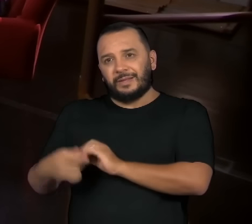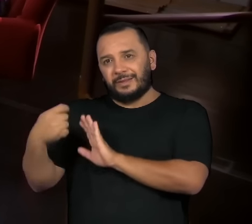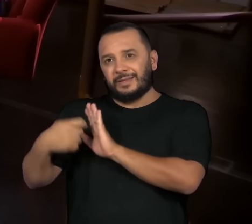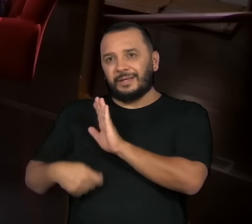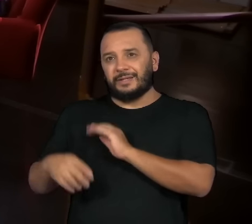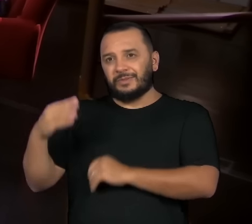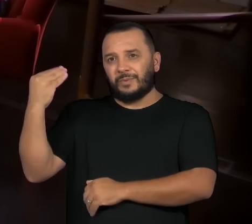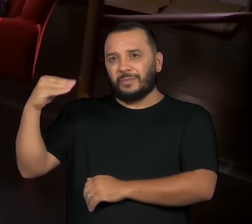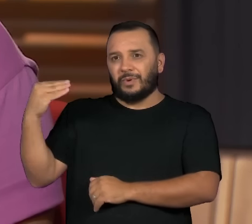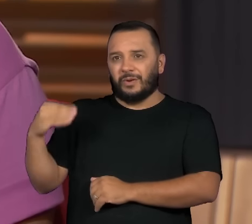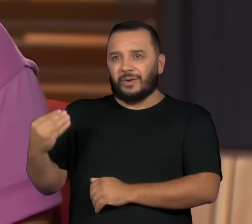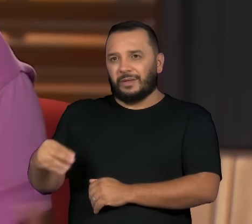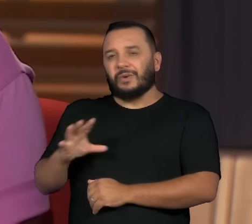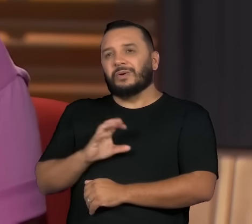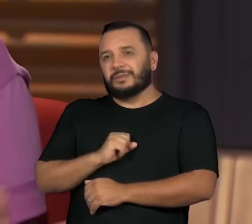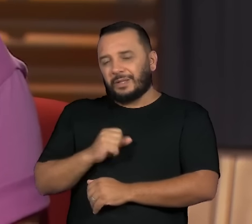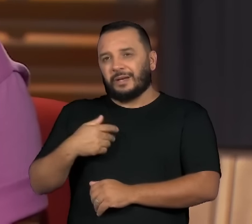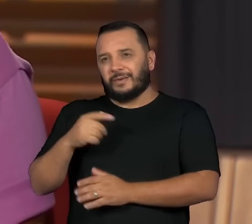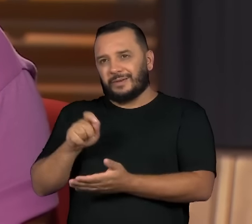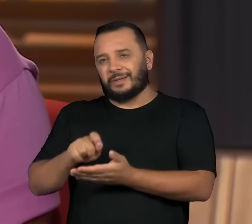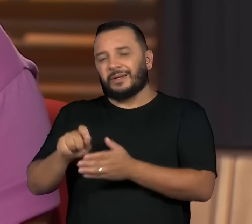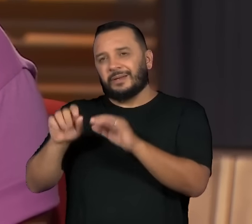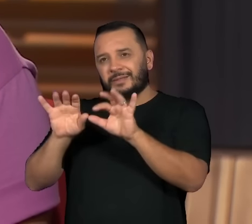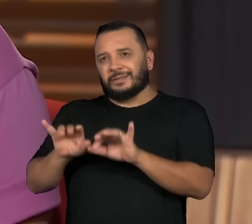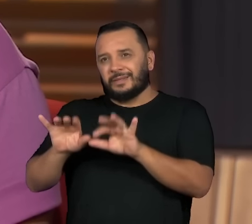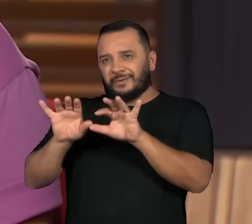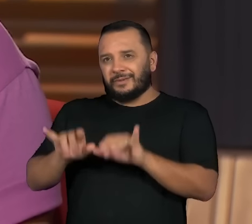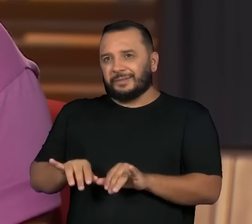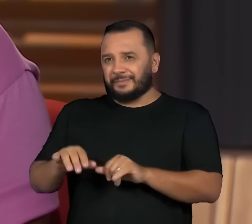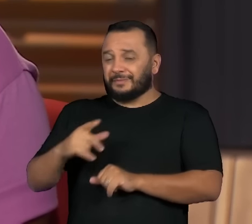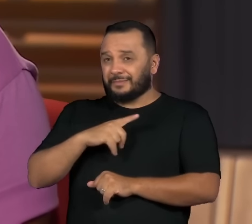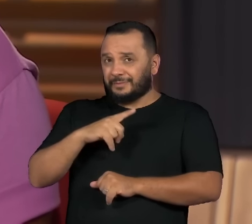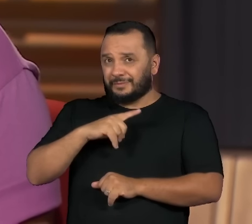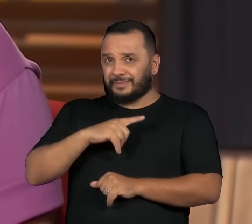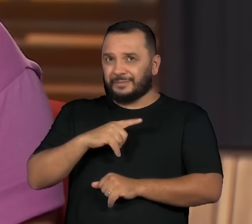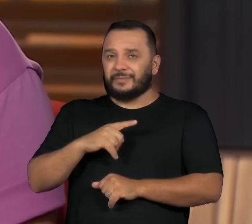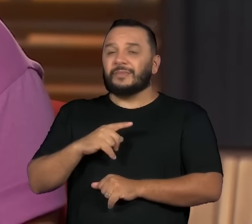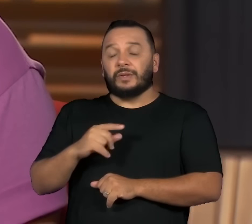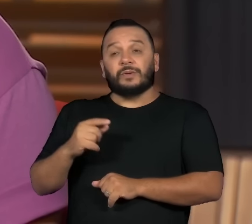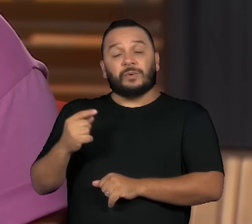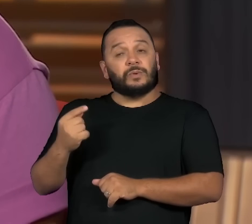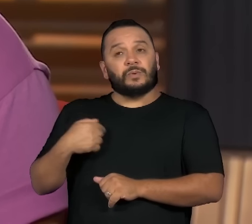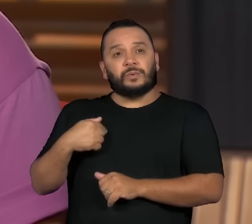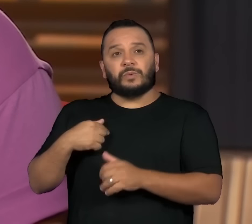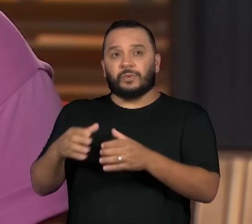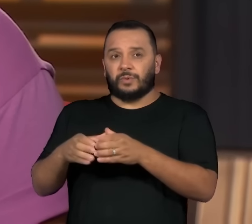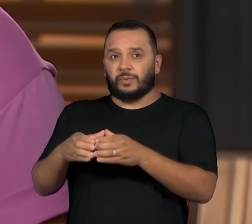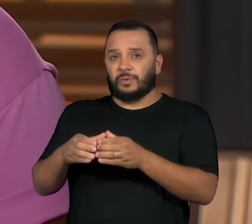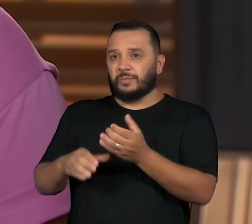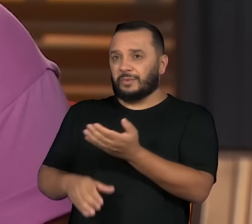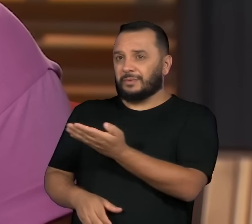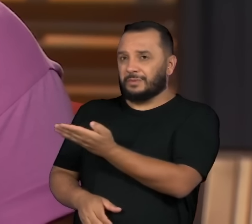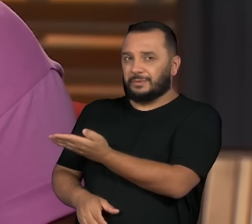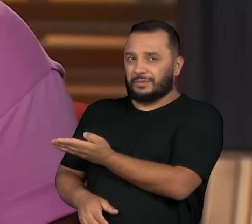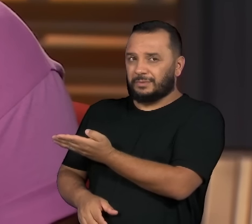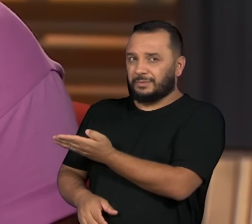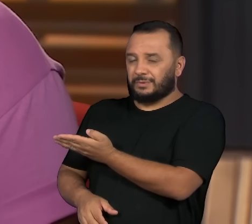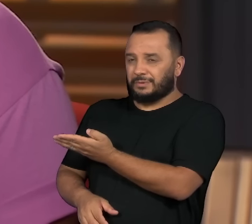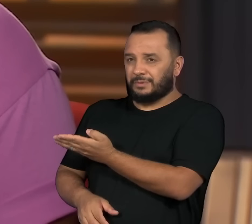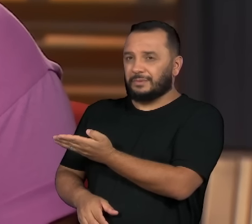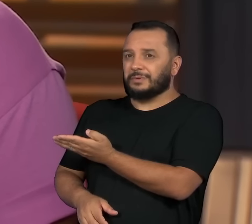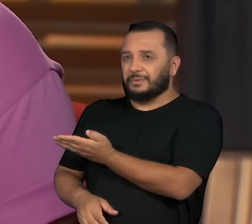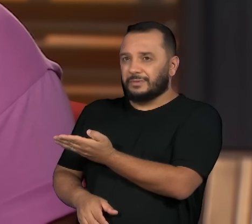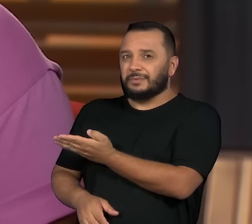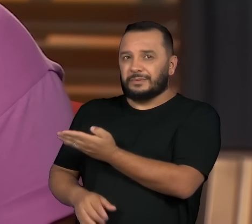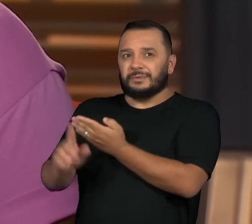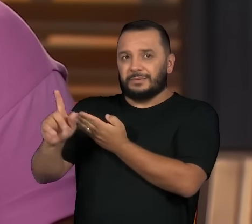tinha um movimento, assim, de uma galera que fazia o Ladies Comics. que era um pessoal que fazia review